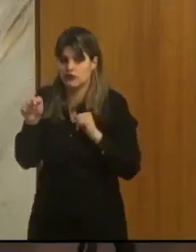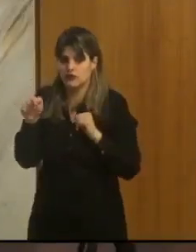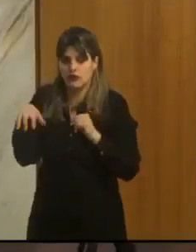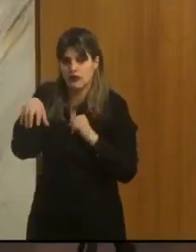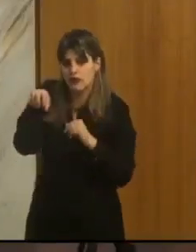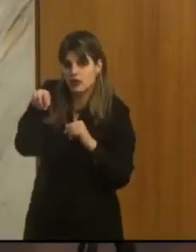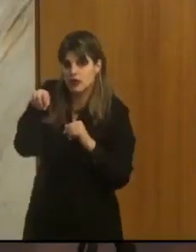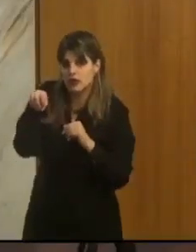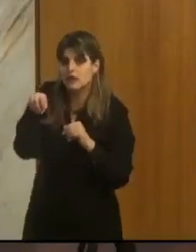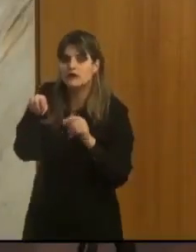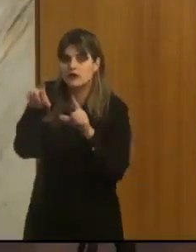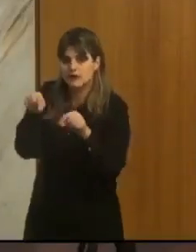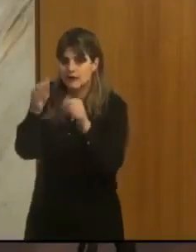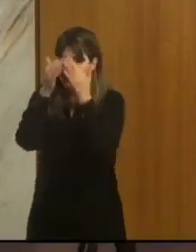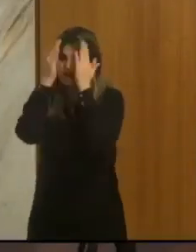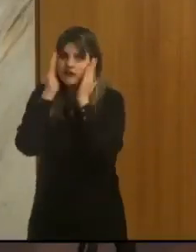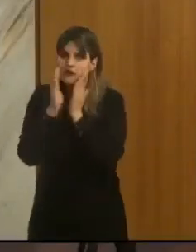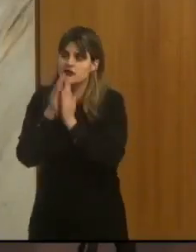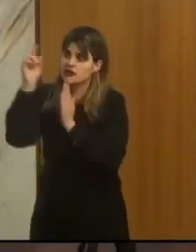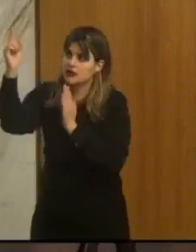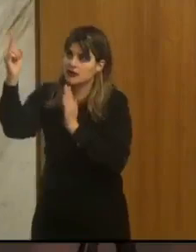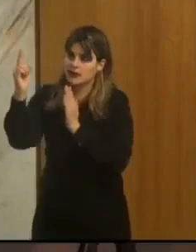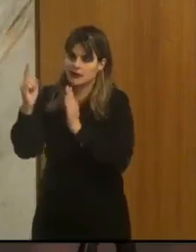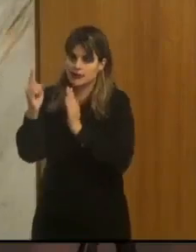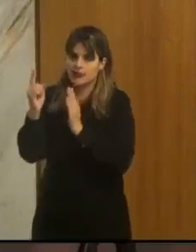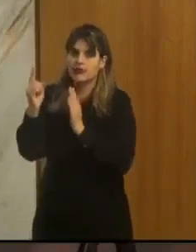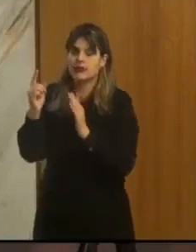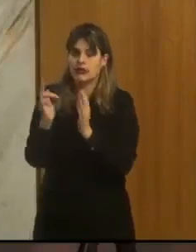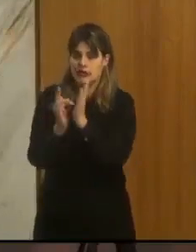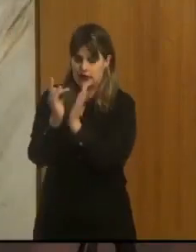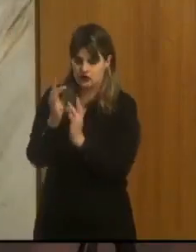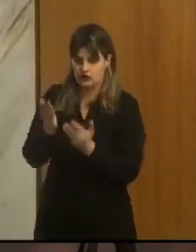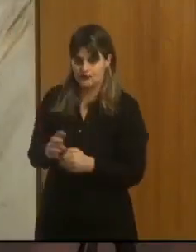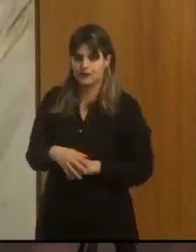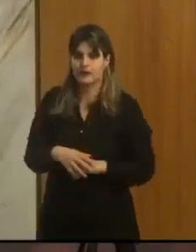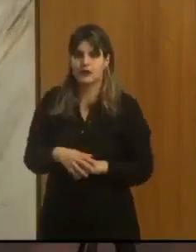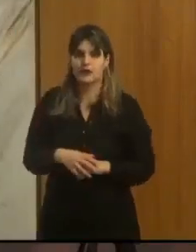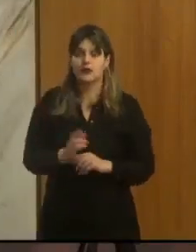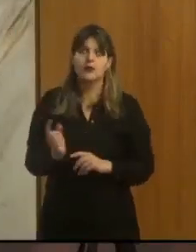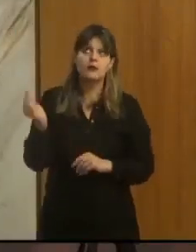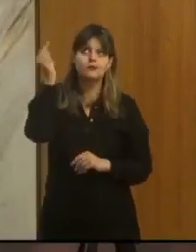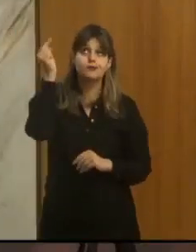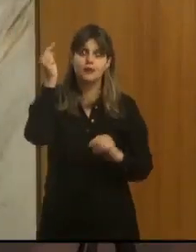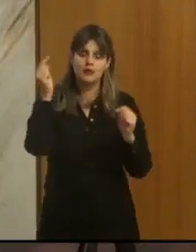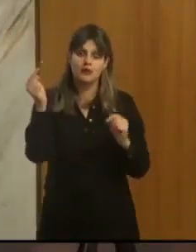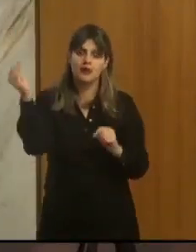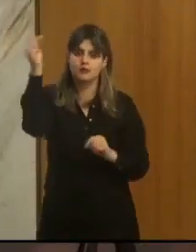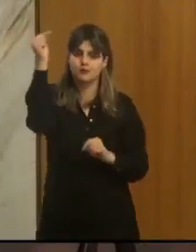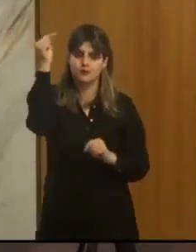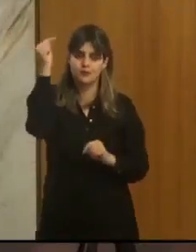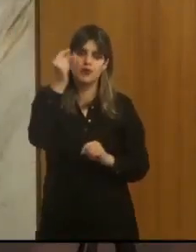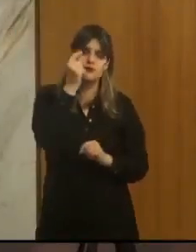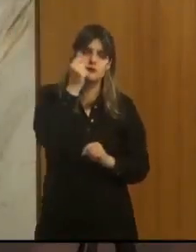turíbulo e o aparecimento da Virgem, de Cristo à Virgem à Madalena. Por cima, a figura do